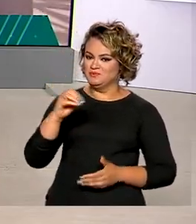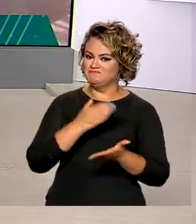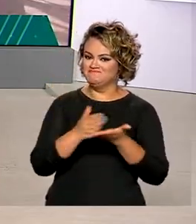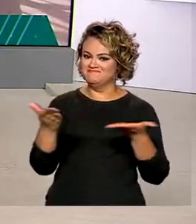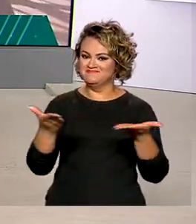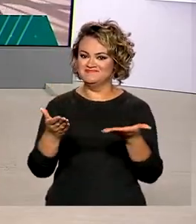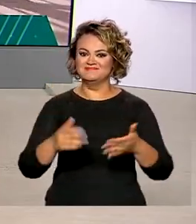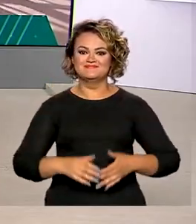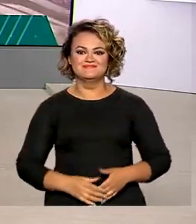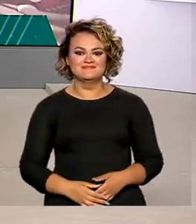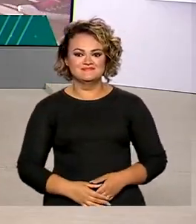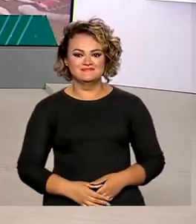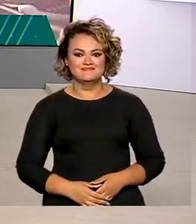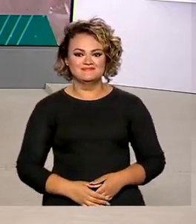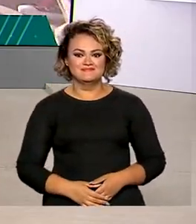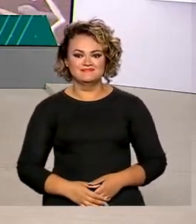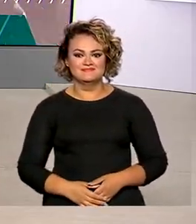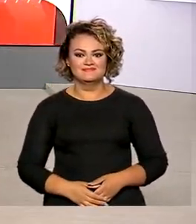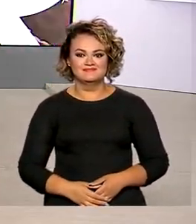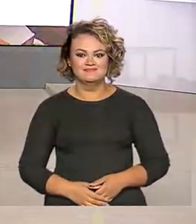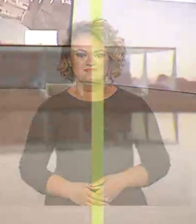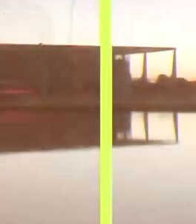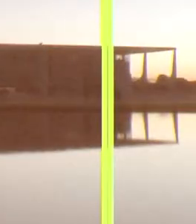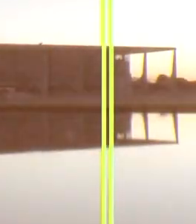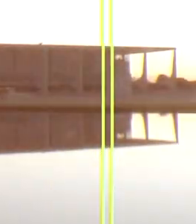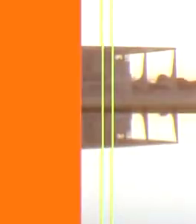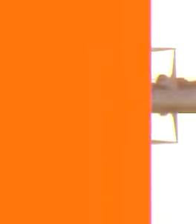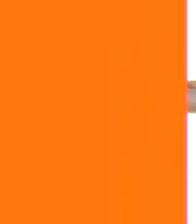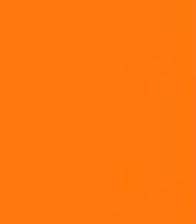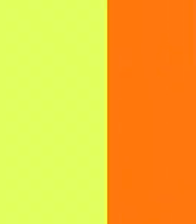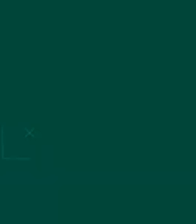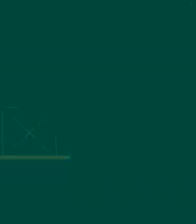o Brasil em dia já está no ar